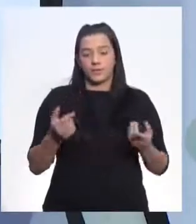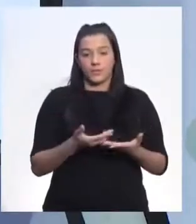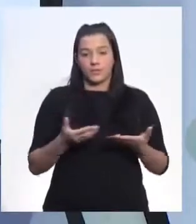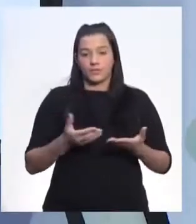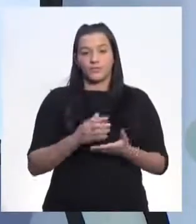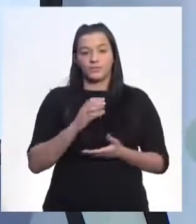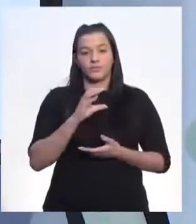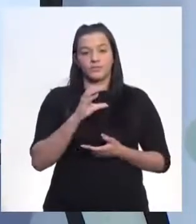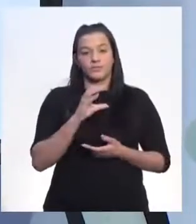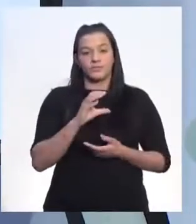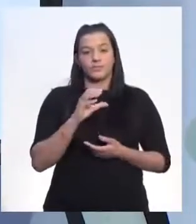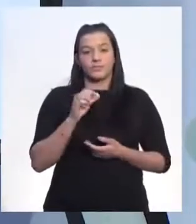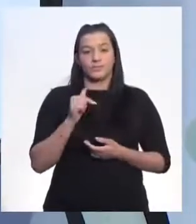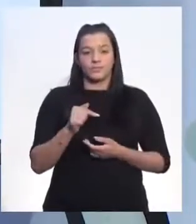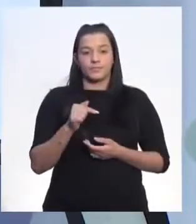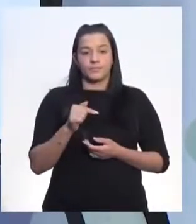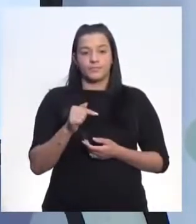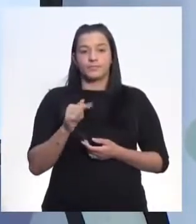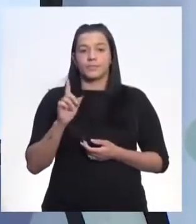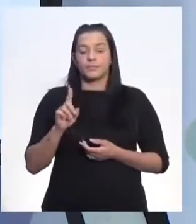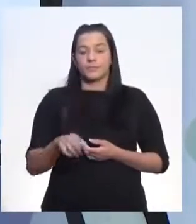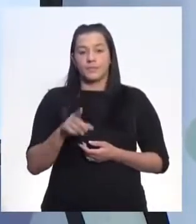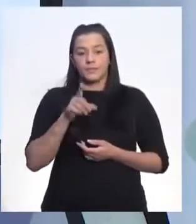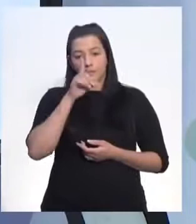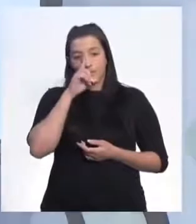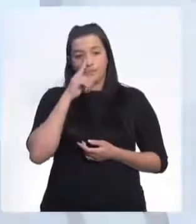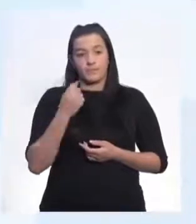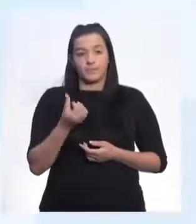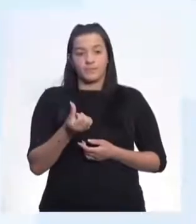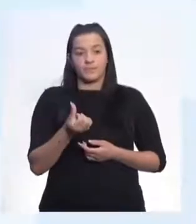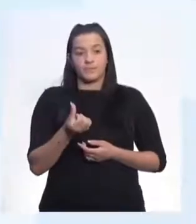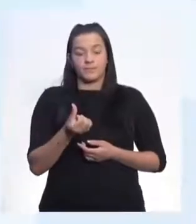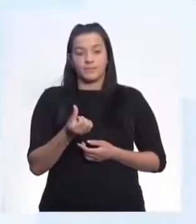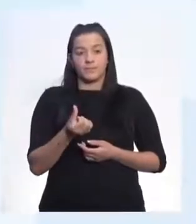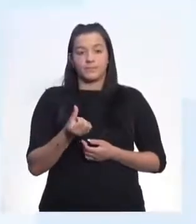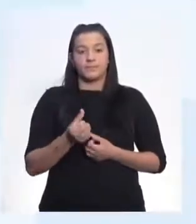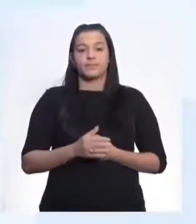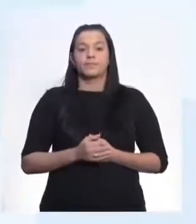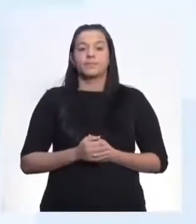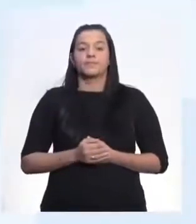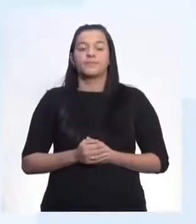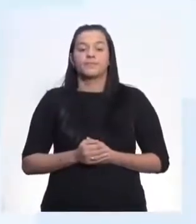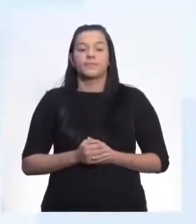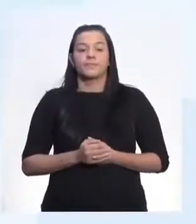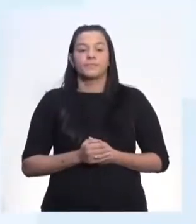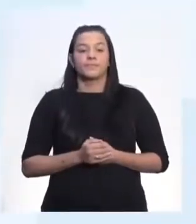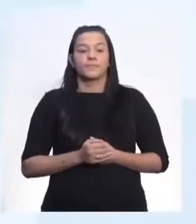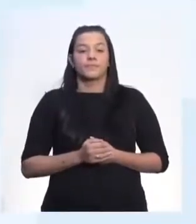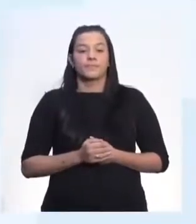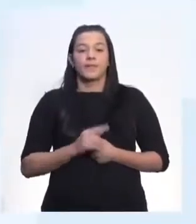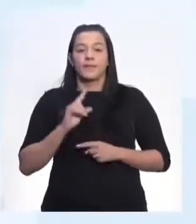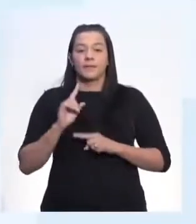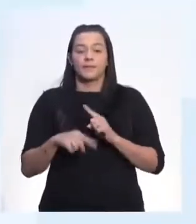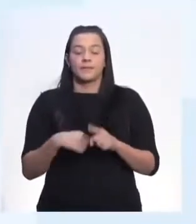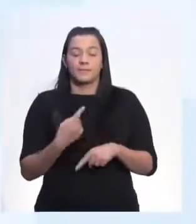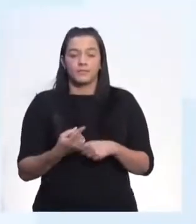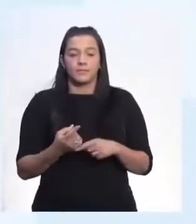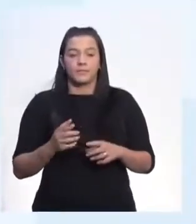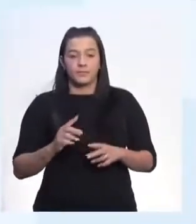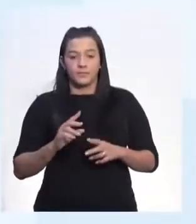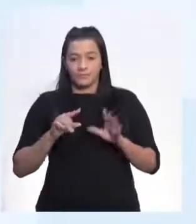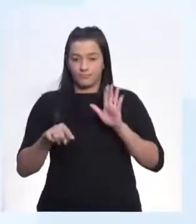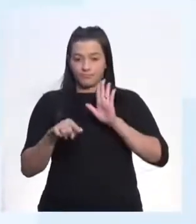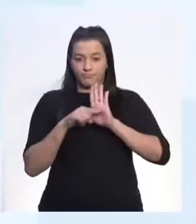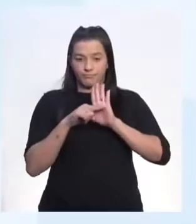3. E depois vou calcular das amarelas, que são 6. Muito bem. Para depois poder subtrair. Então, vamos